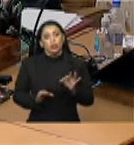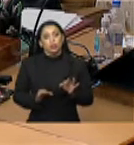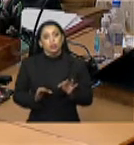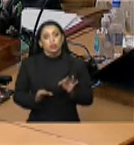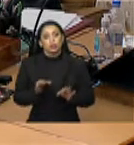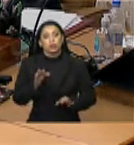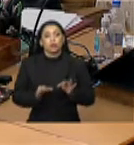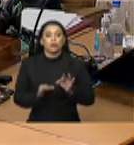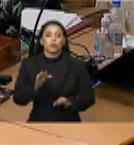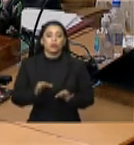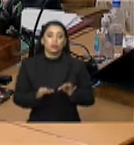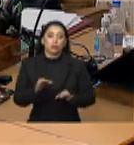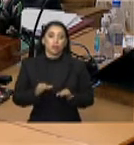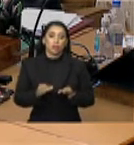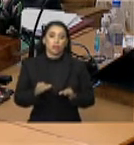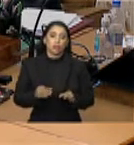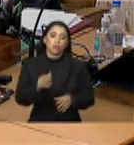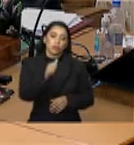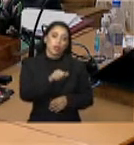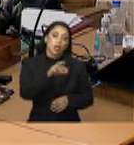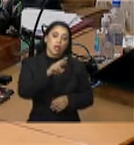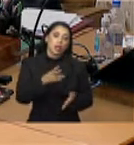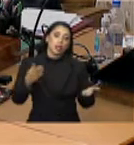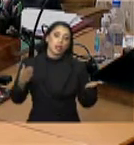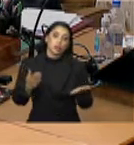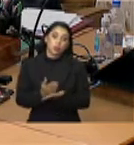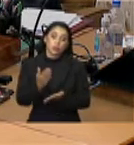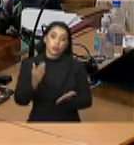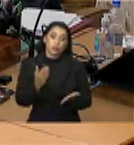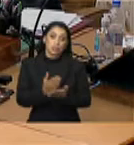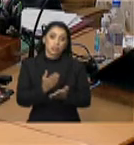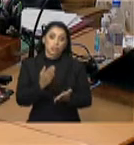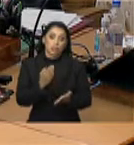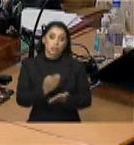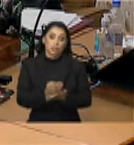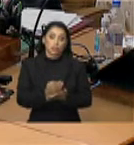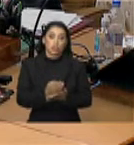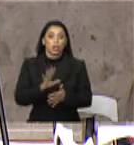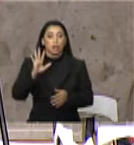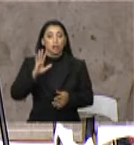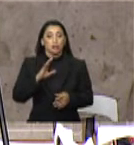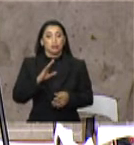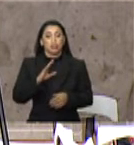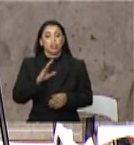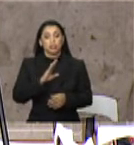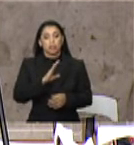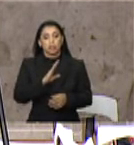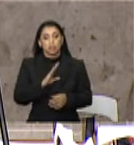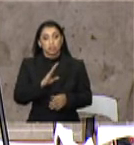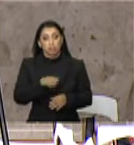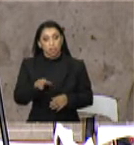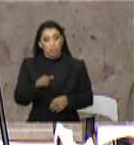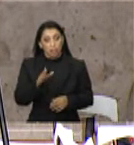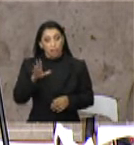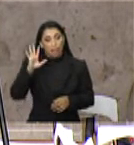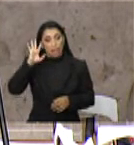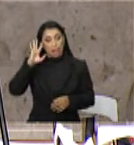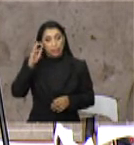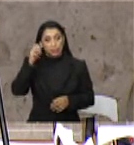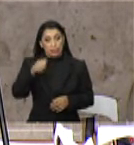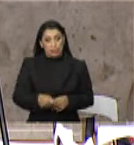procedente a ação rescisória para desconstituir a decisão monocrática atacada